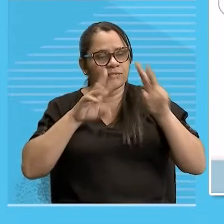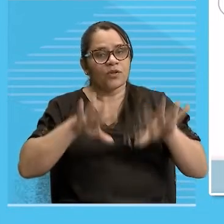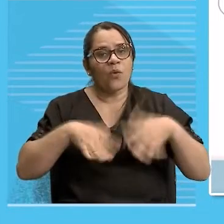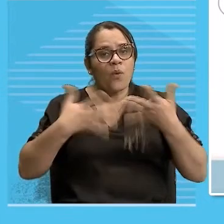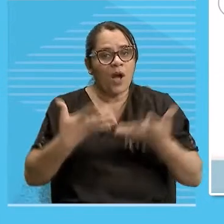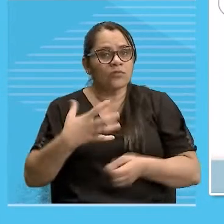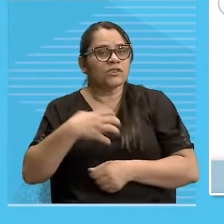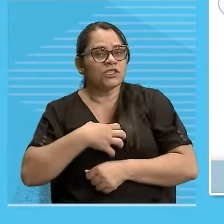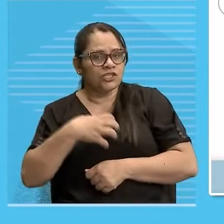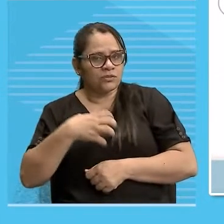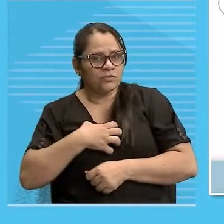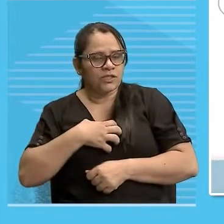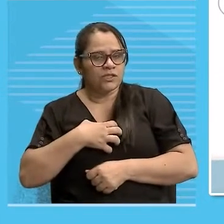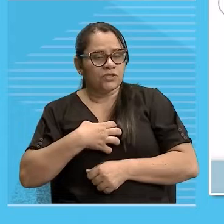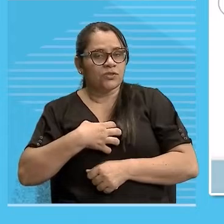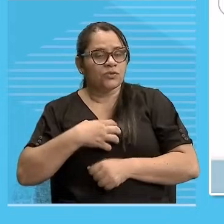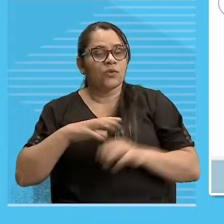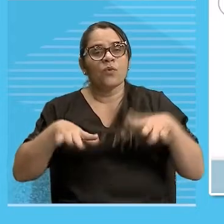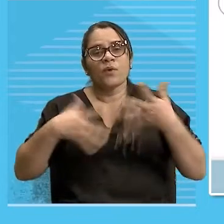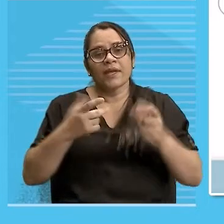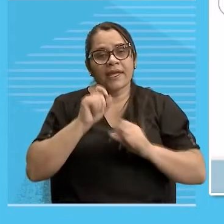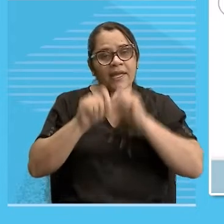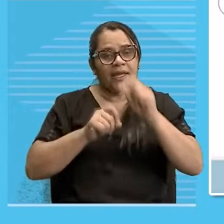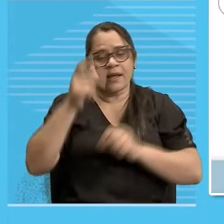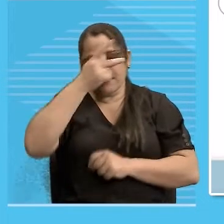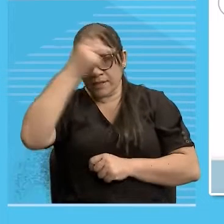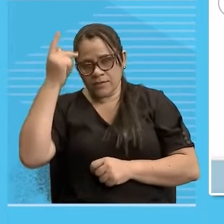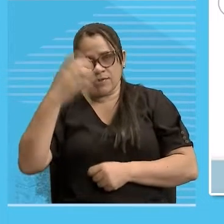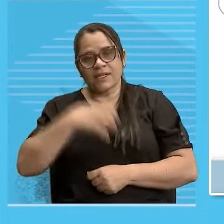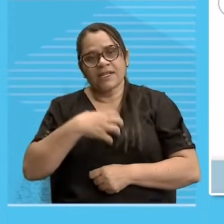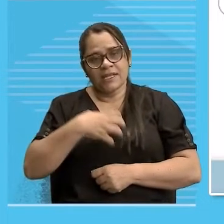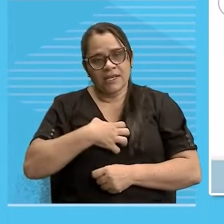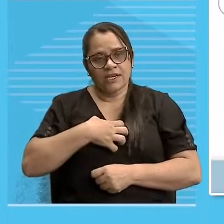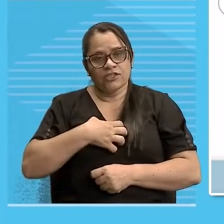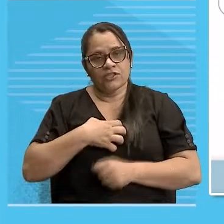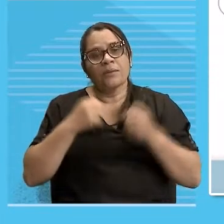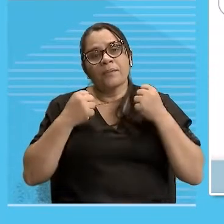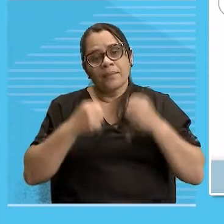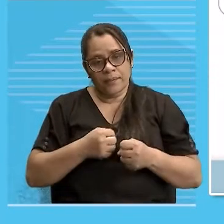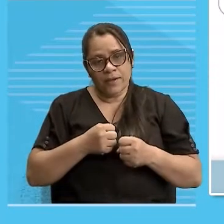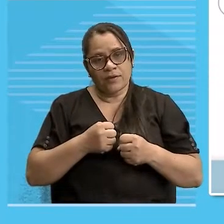é que ele sente? O que é que ele está pretendendo expressar? Como ele está